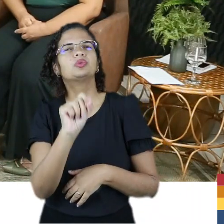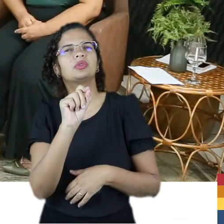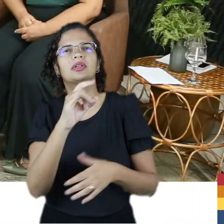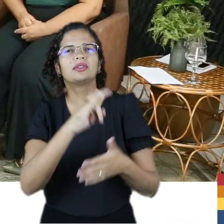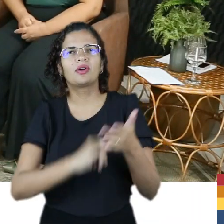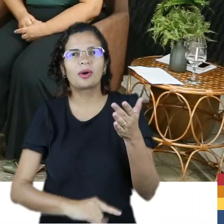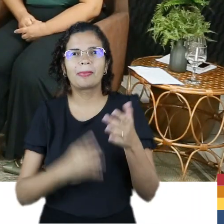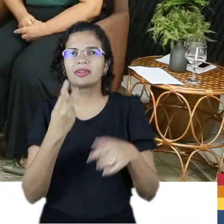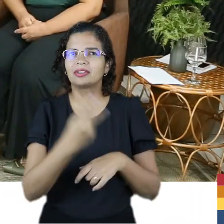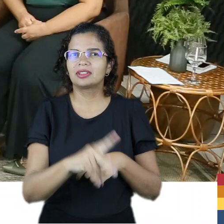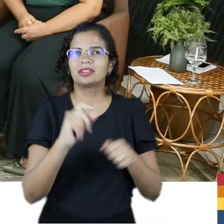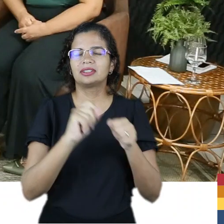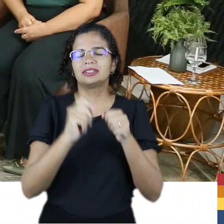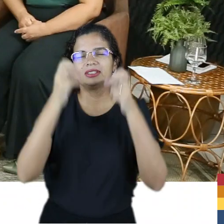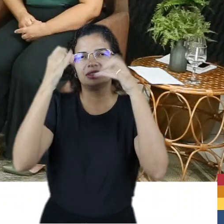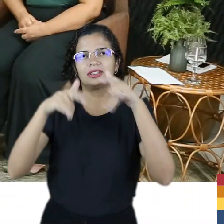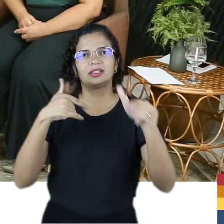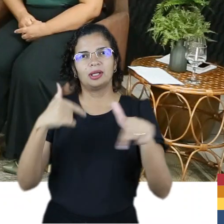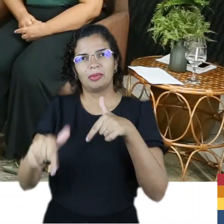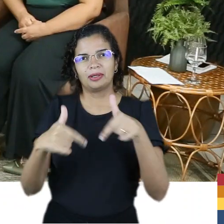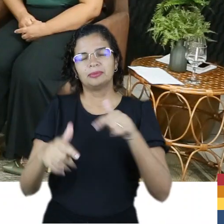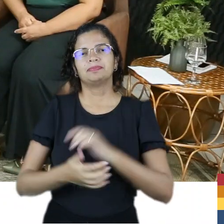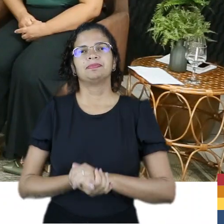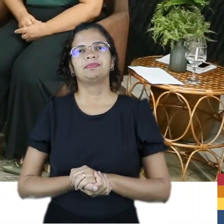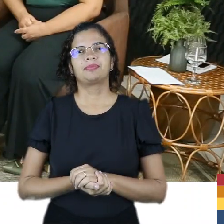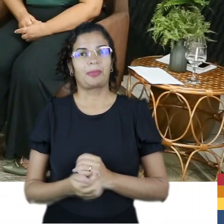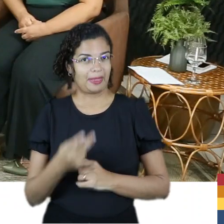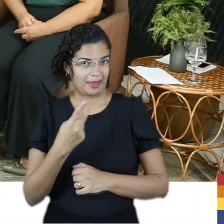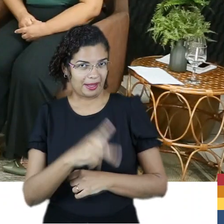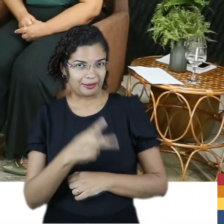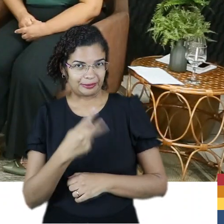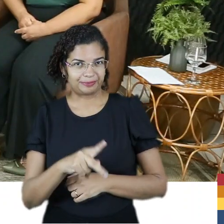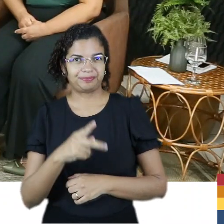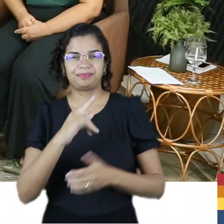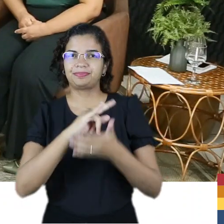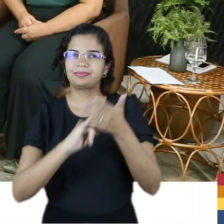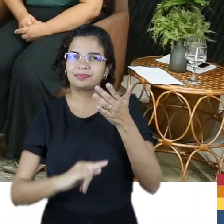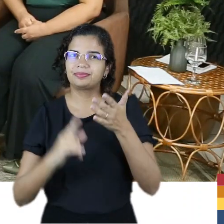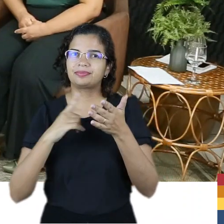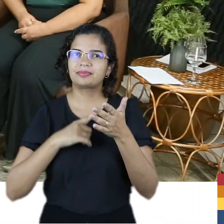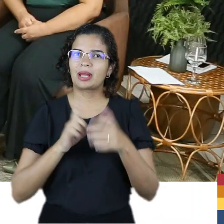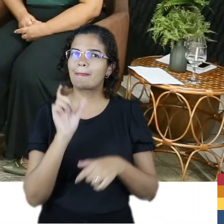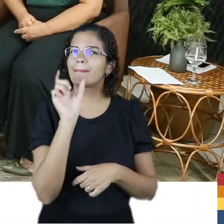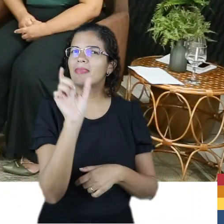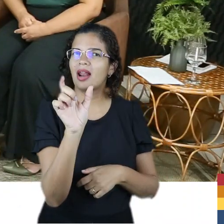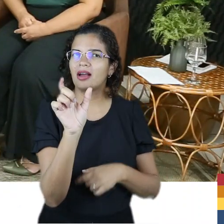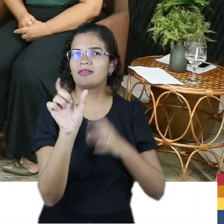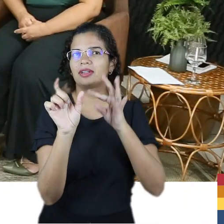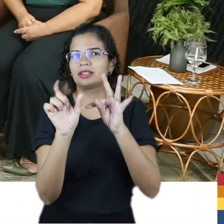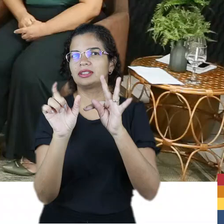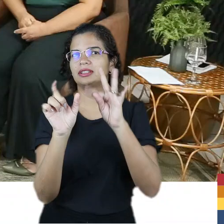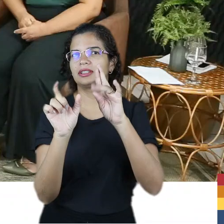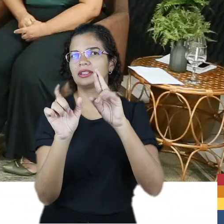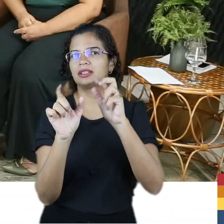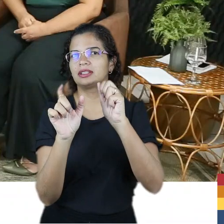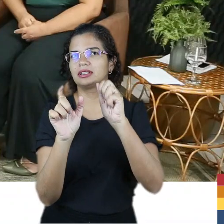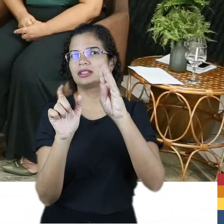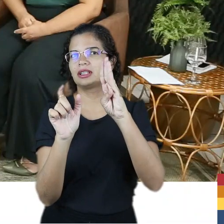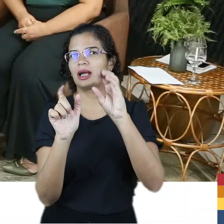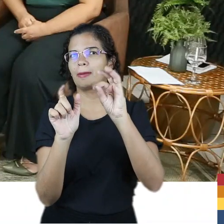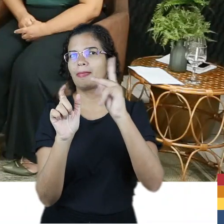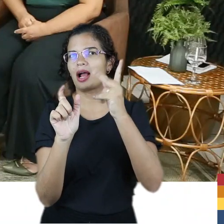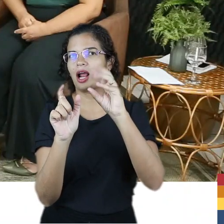etapa da educação básica está voltada para o exercício da cidadania e também a qualificação do trabalho. Então, assim, eu trouxe